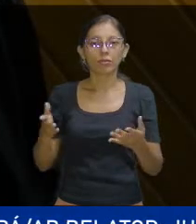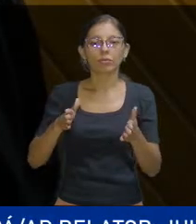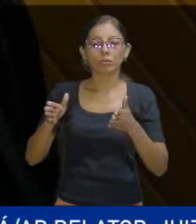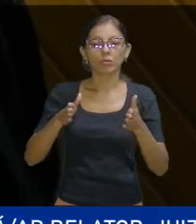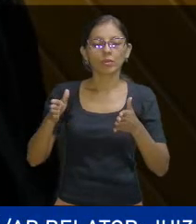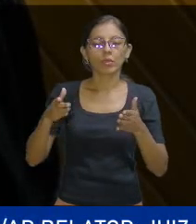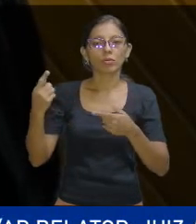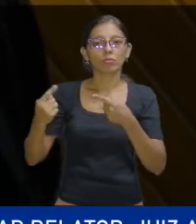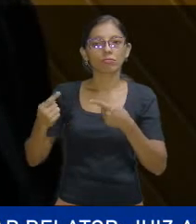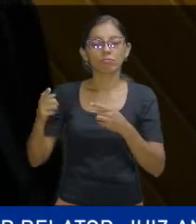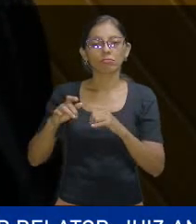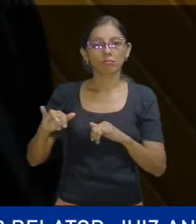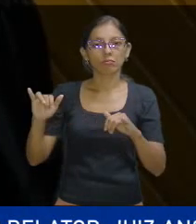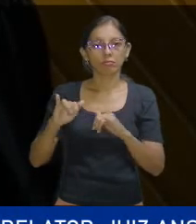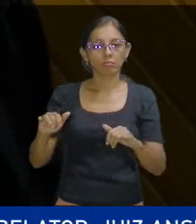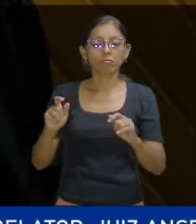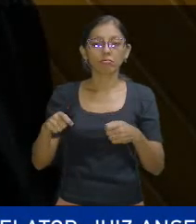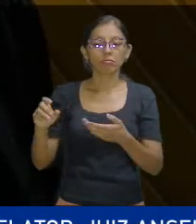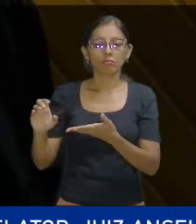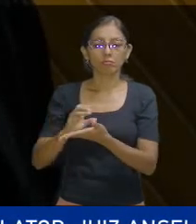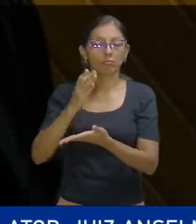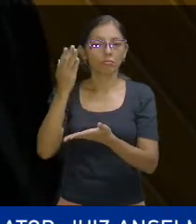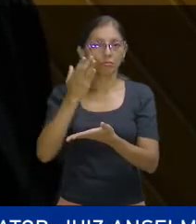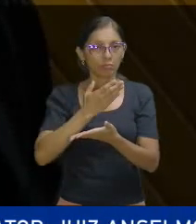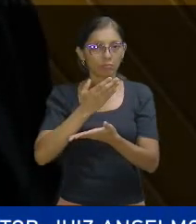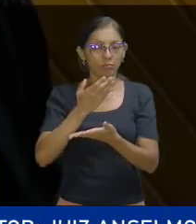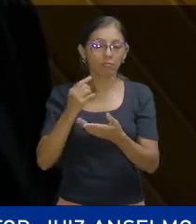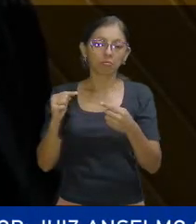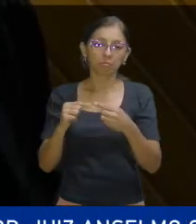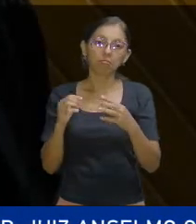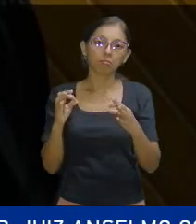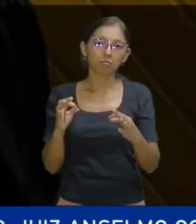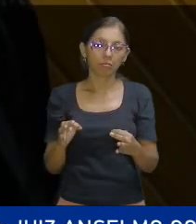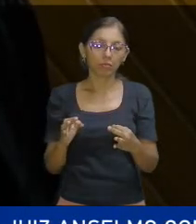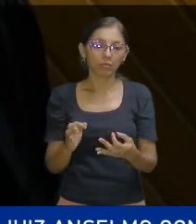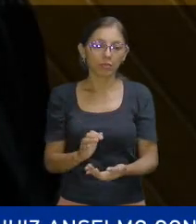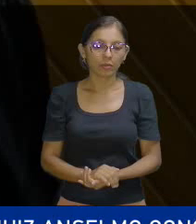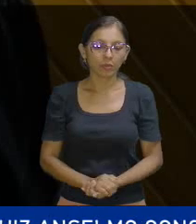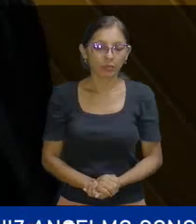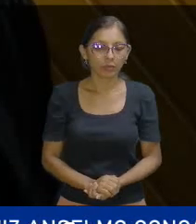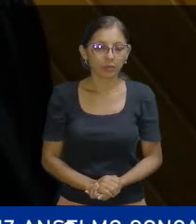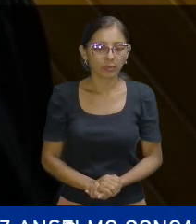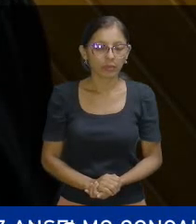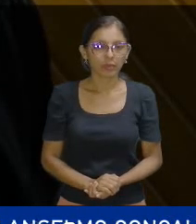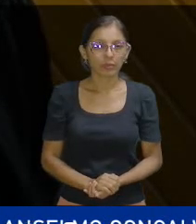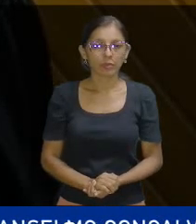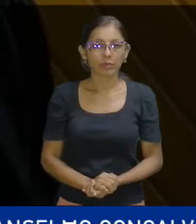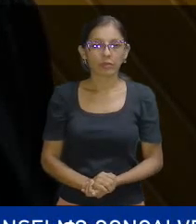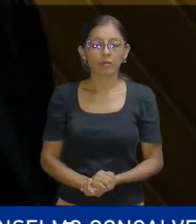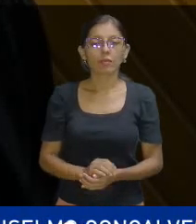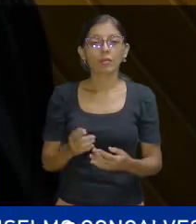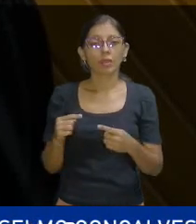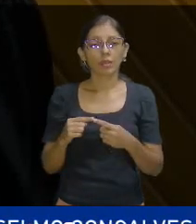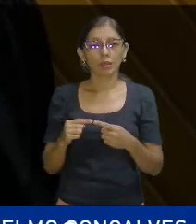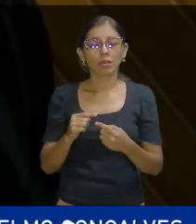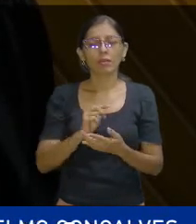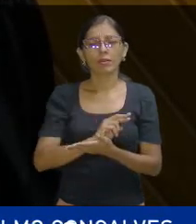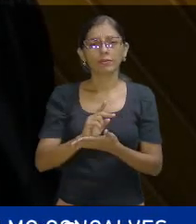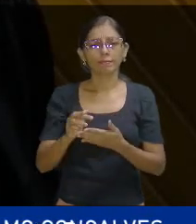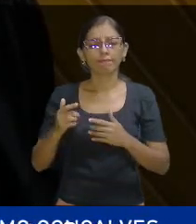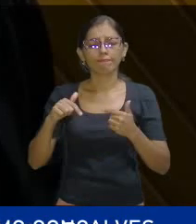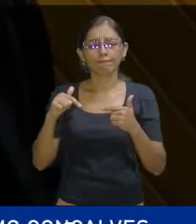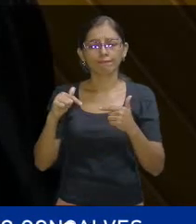sido registrada na prestação de contas respectiva, o que inviabiliza sua classificação como custo inerente à manutenção das